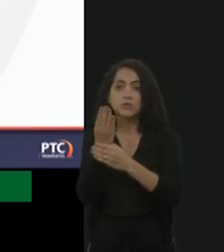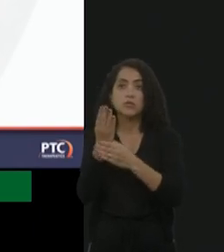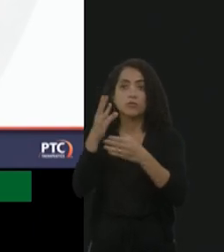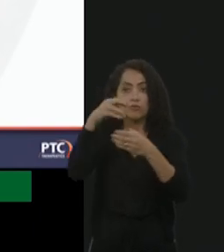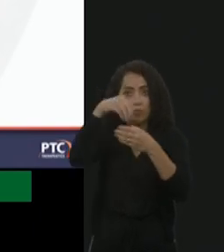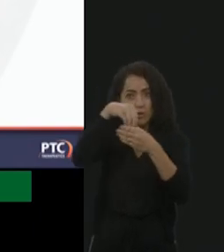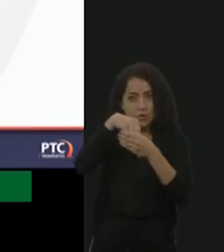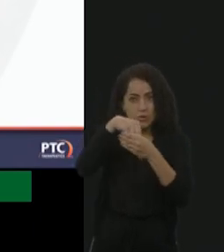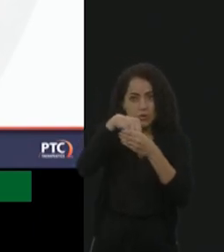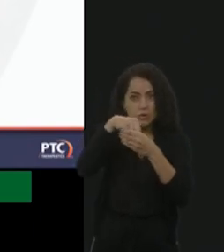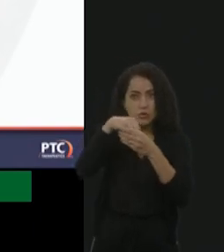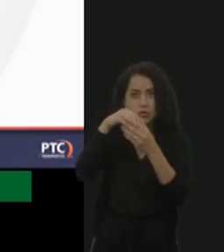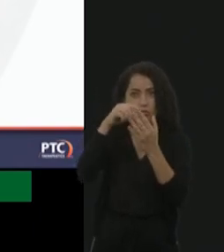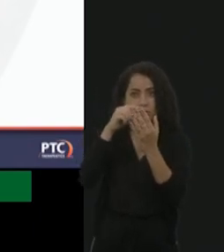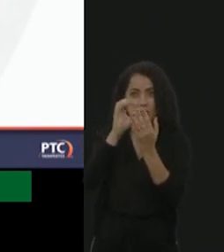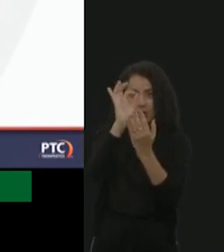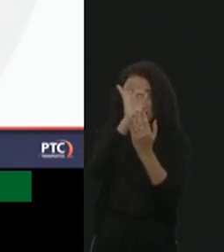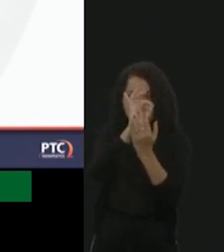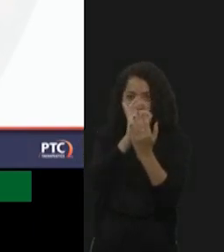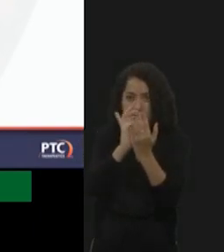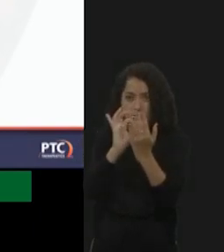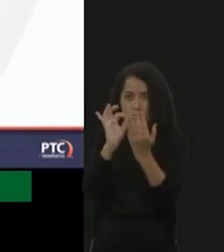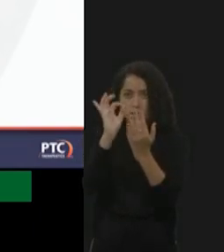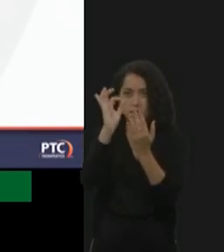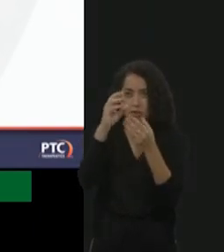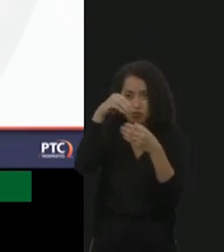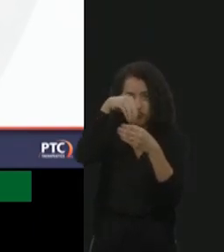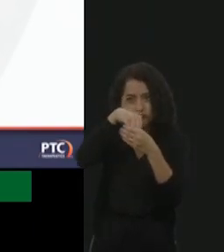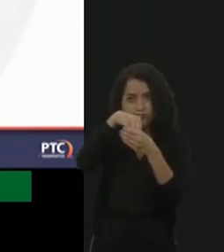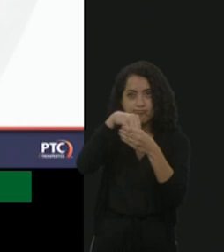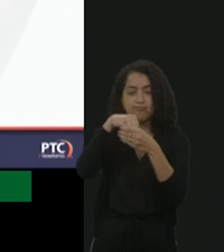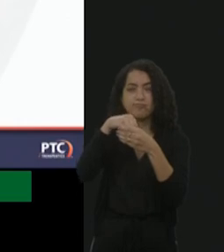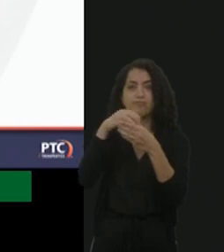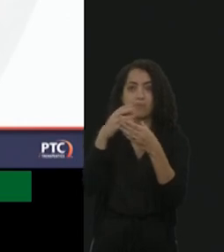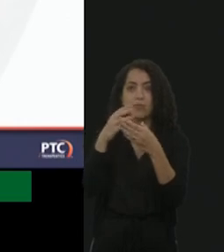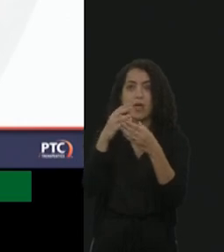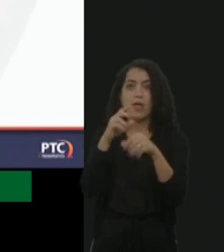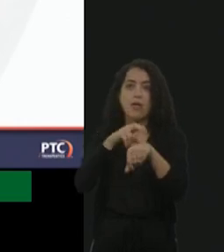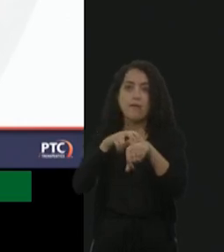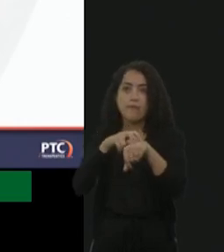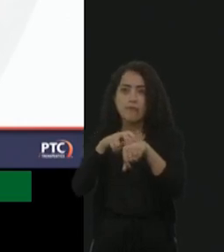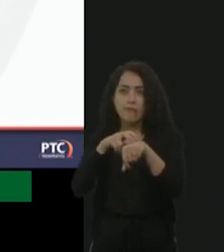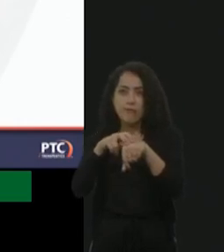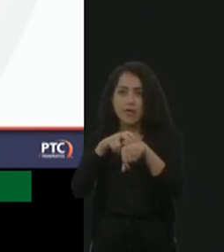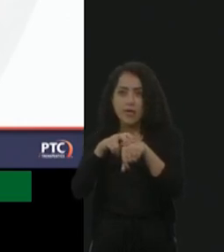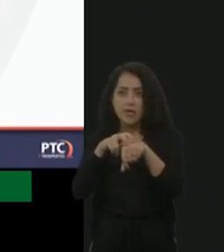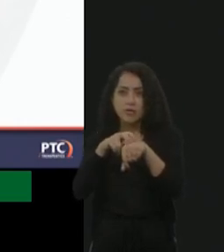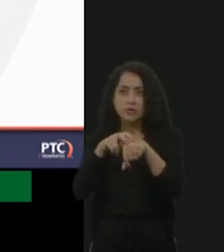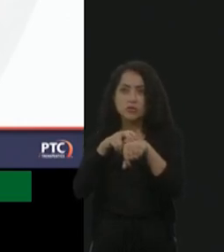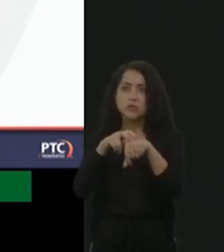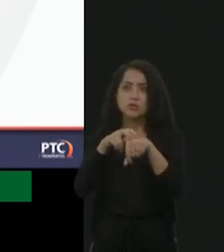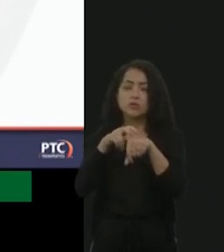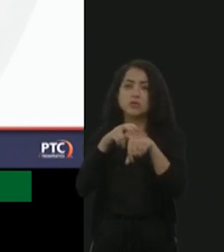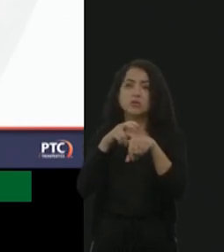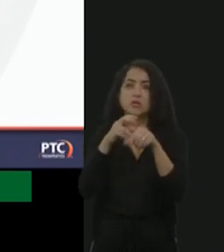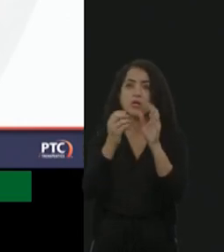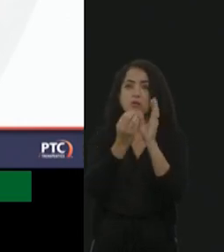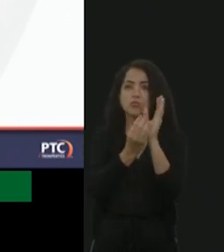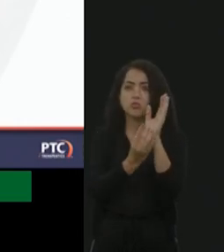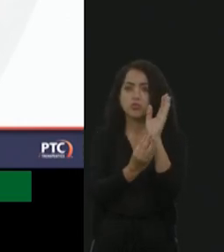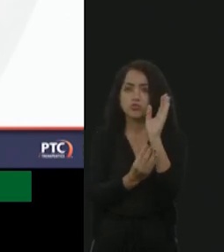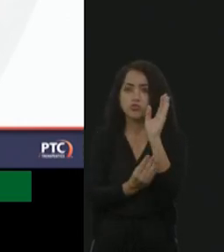dessas vesículas, que são essas bolinhas. Os neurotransmissores são essas substâncias verdes aqui. Eles caem na fenda sináptica, se ligam no